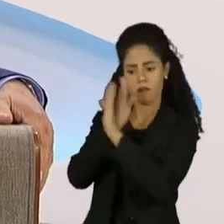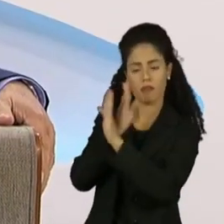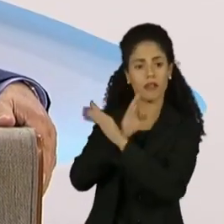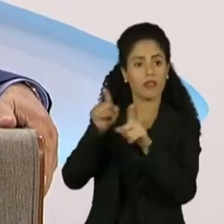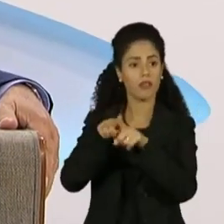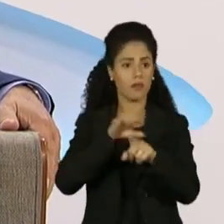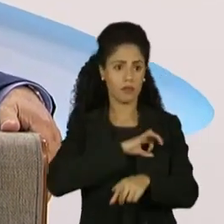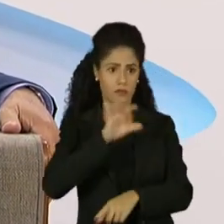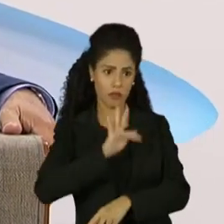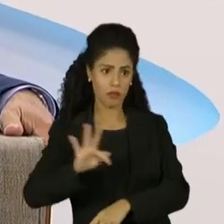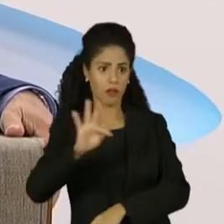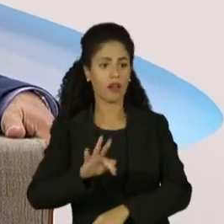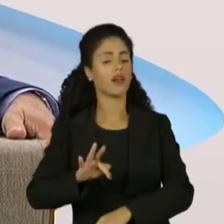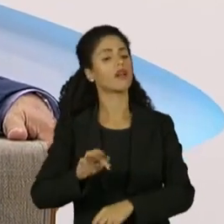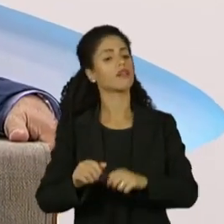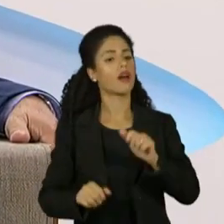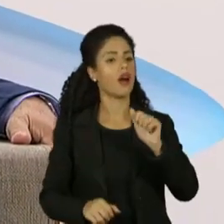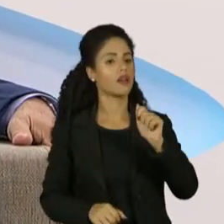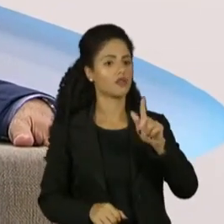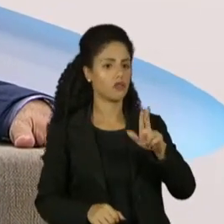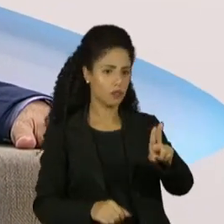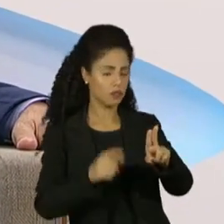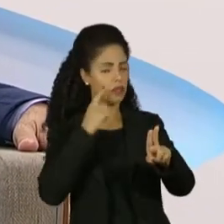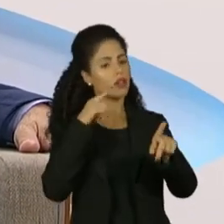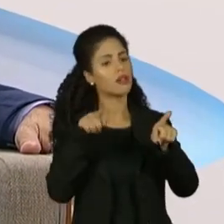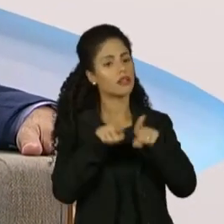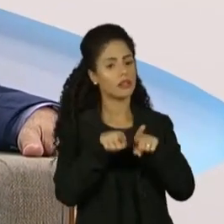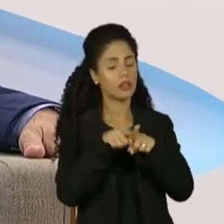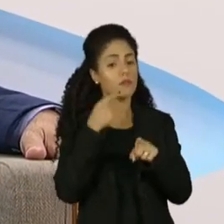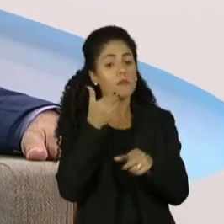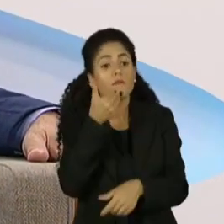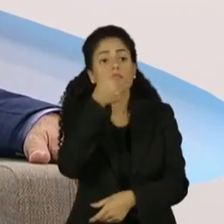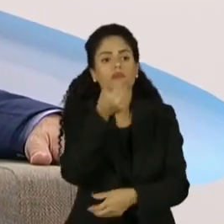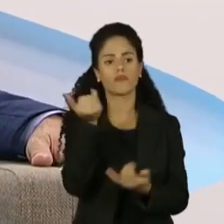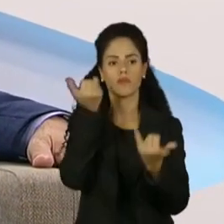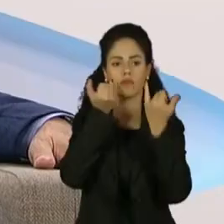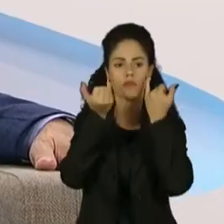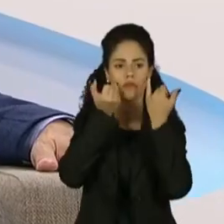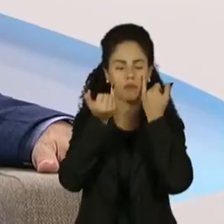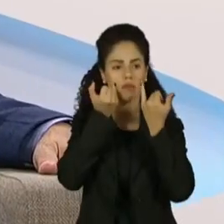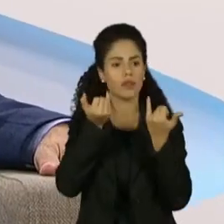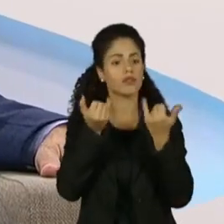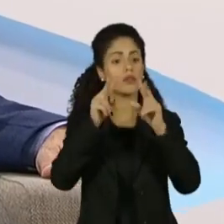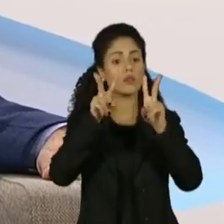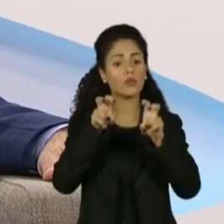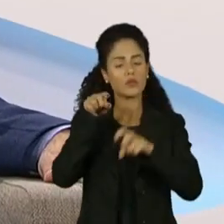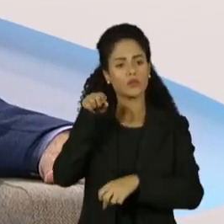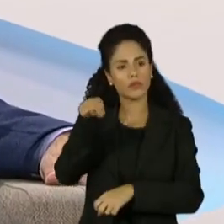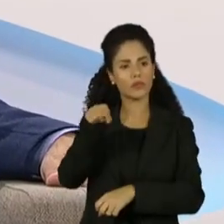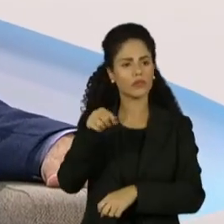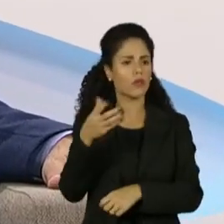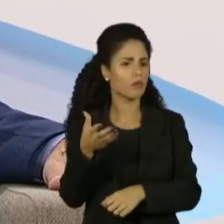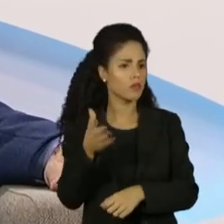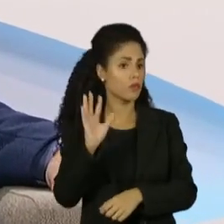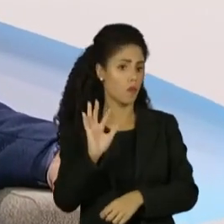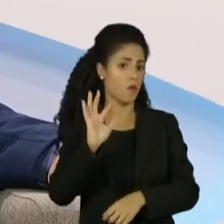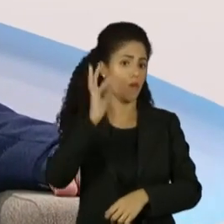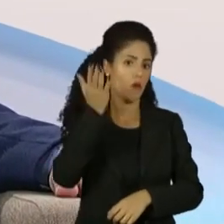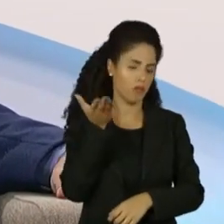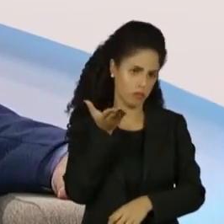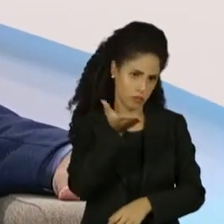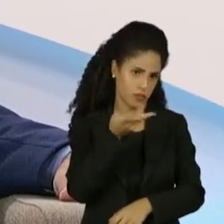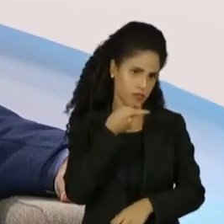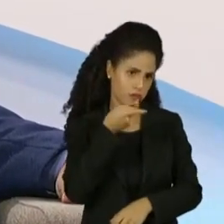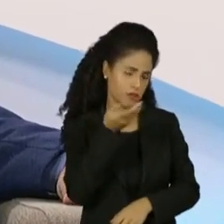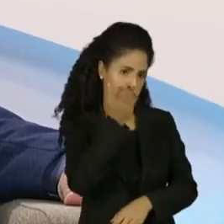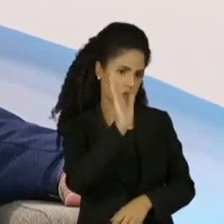Federal e a CGU e ao próprio STF pedido de informações a respeito desse episódio que é